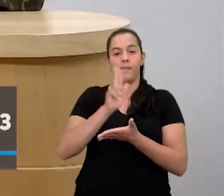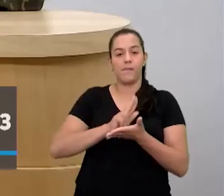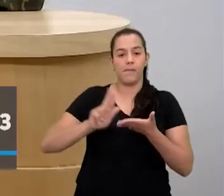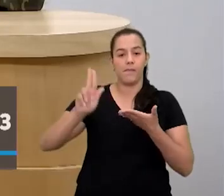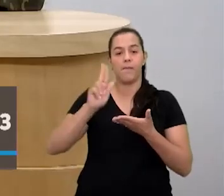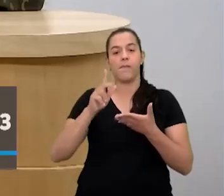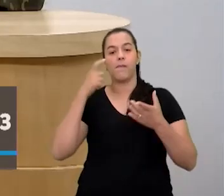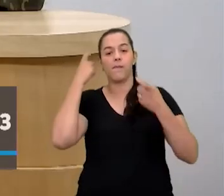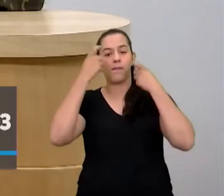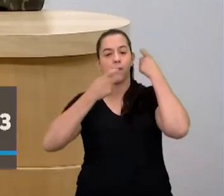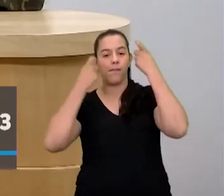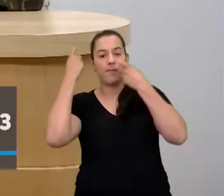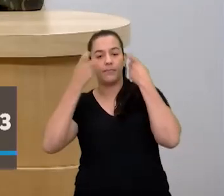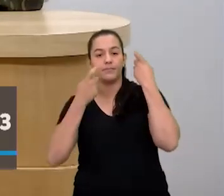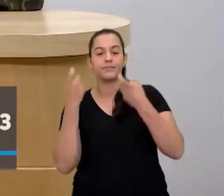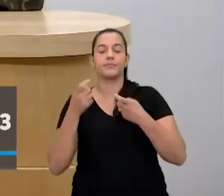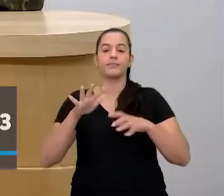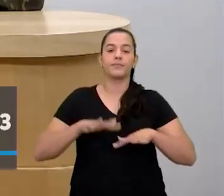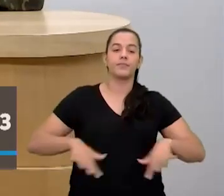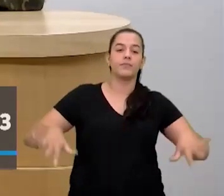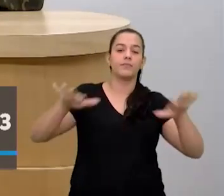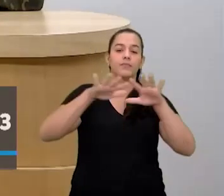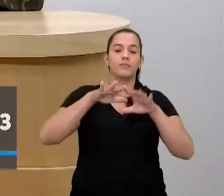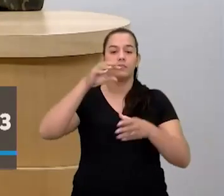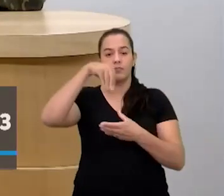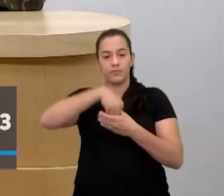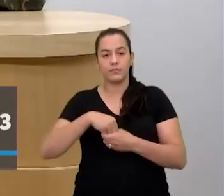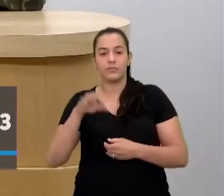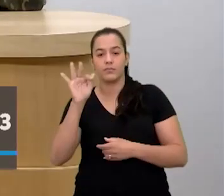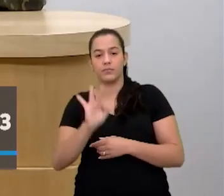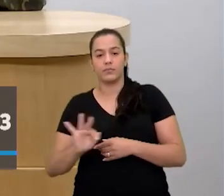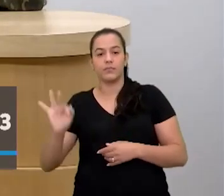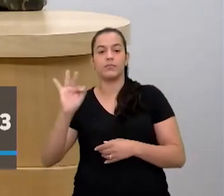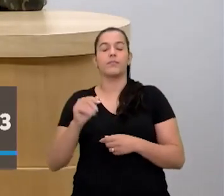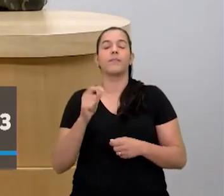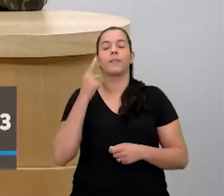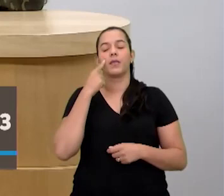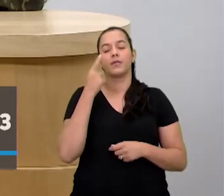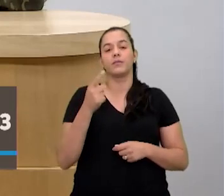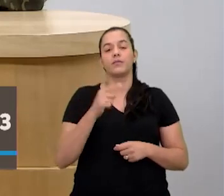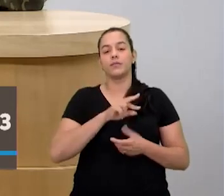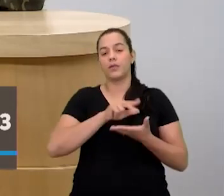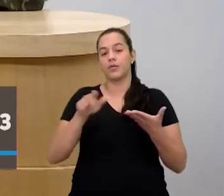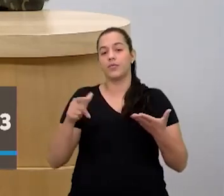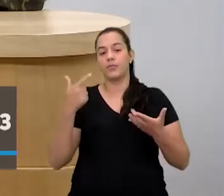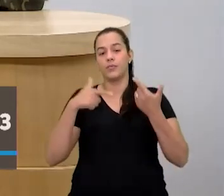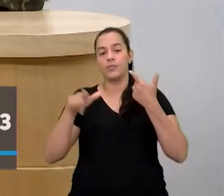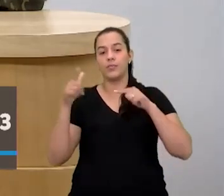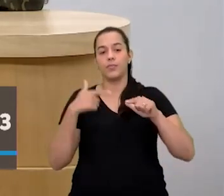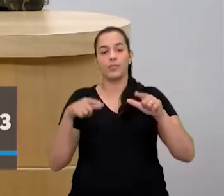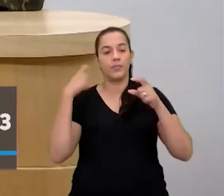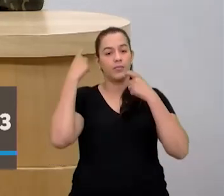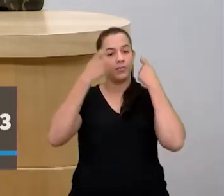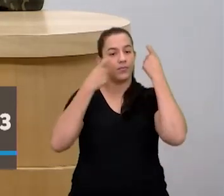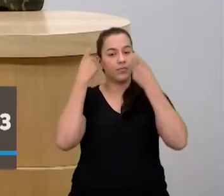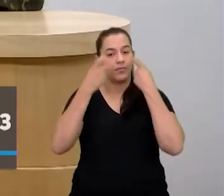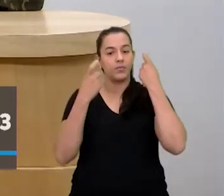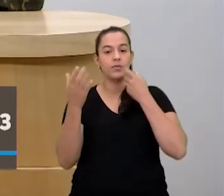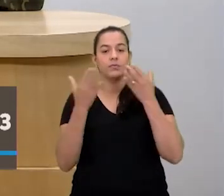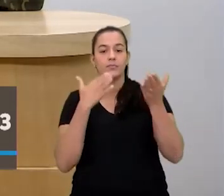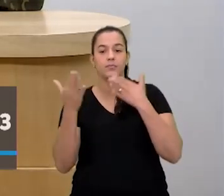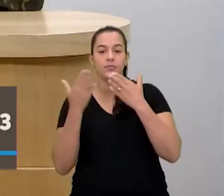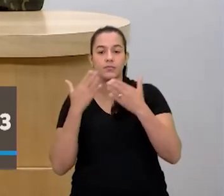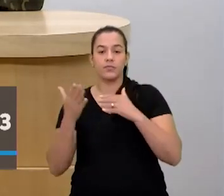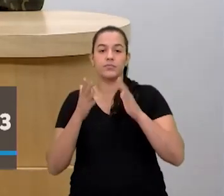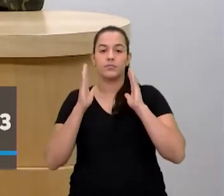tem uma preocupação, porque é um jornal que circula dentro da universidade, tá? Tem outra. Porque também é o que a gente pode usar. Conversamos já sobre isso, né? A gente não